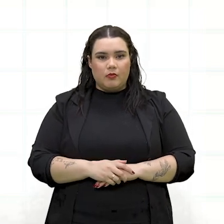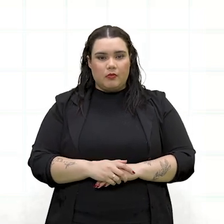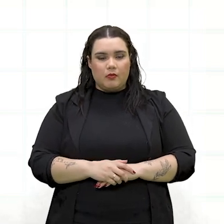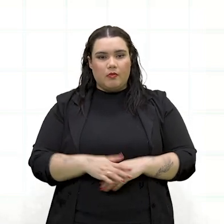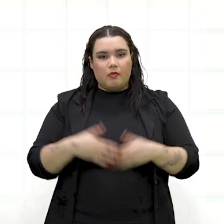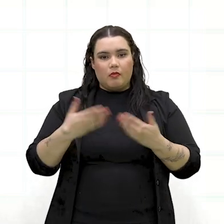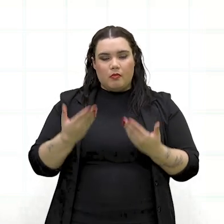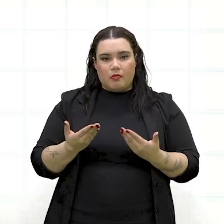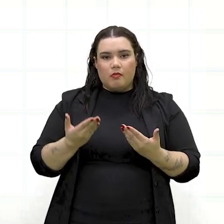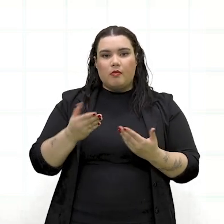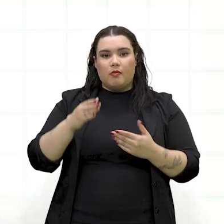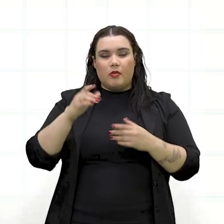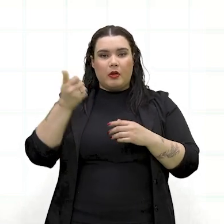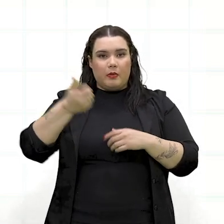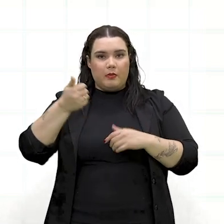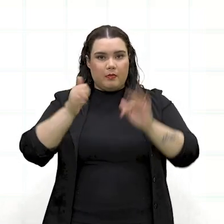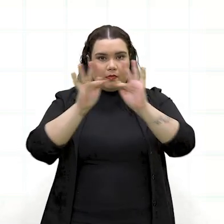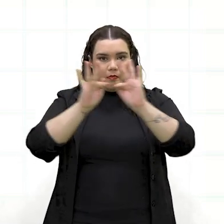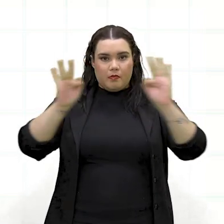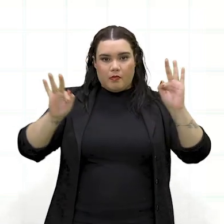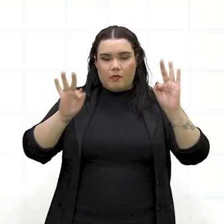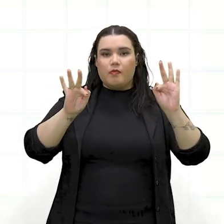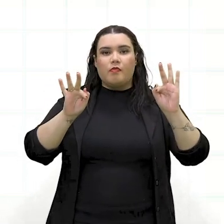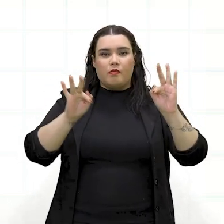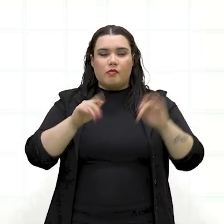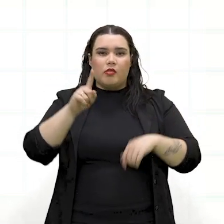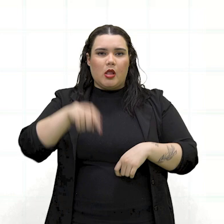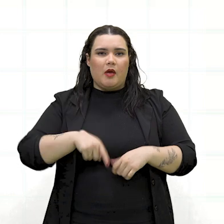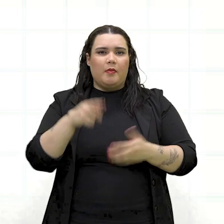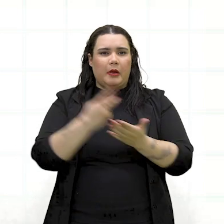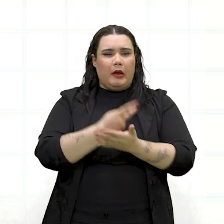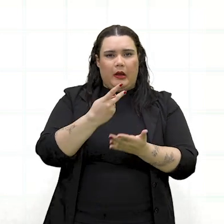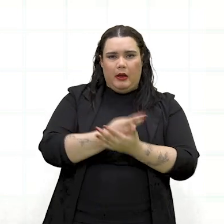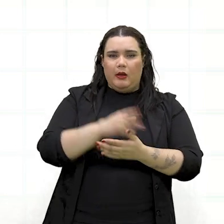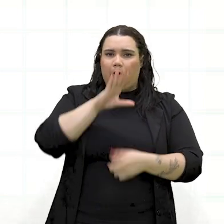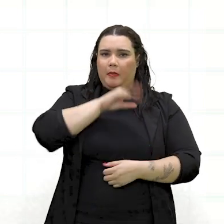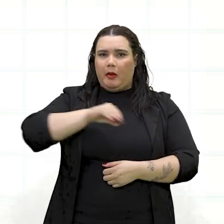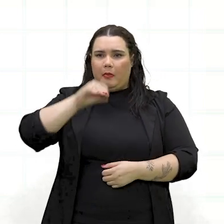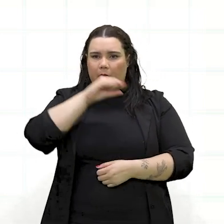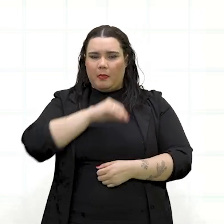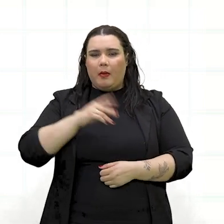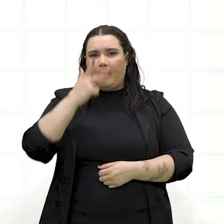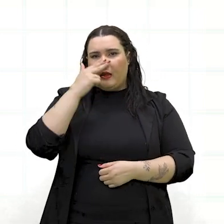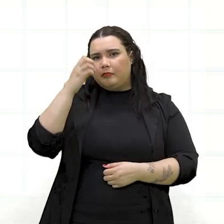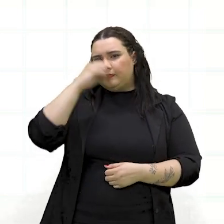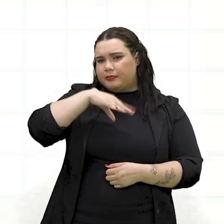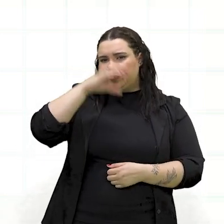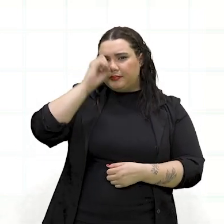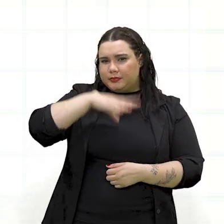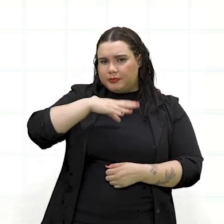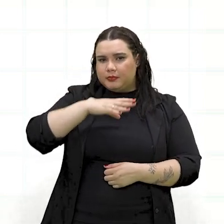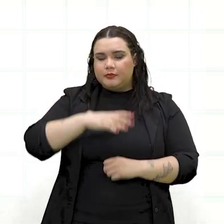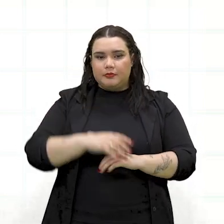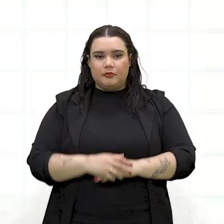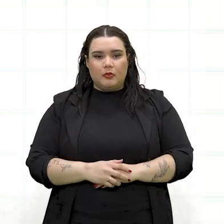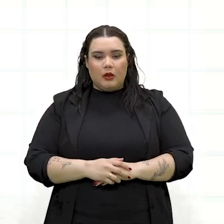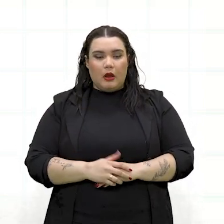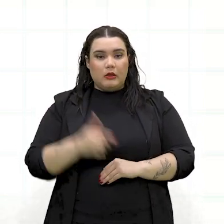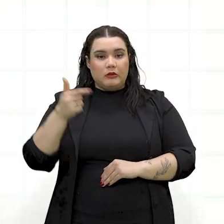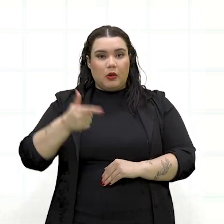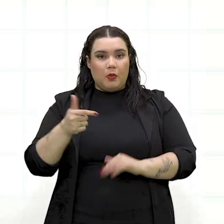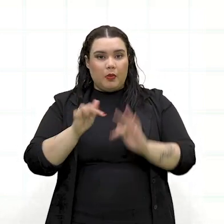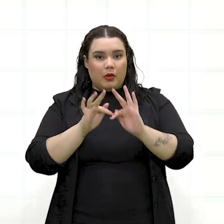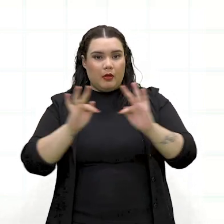maneira ruim, rude de falar com as pessoas em um restaurante. O ideal, good evening,